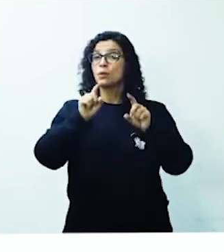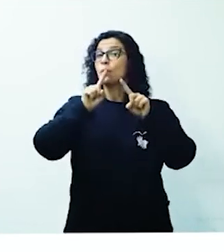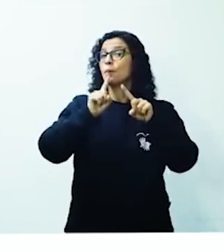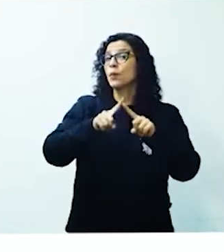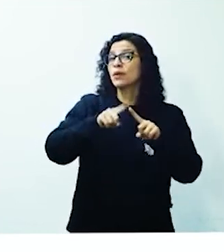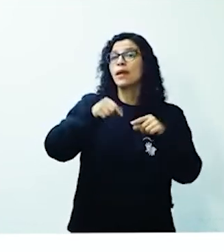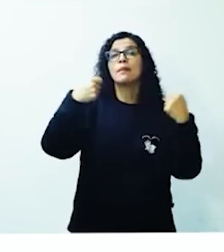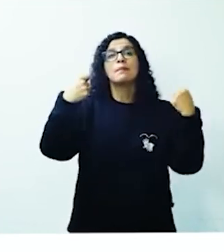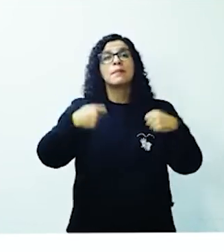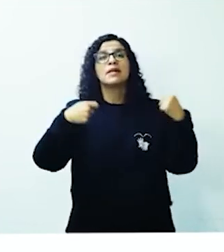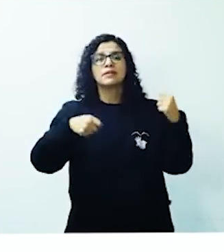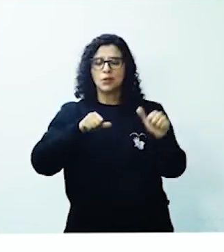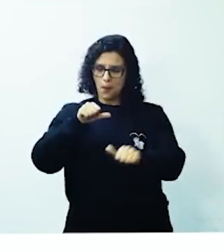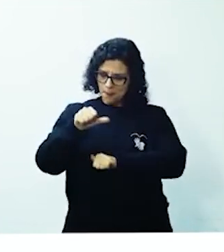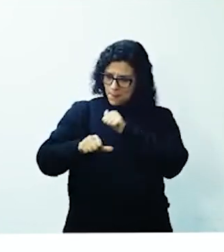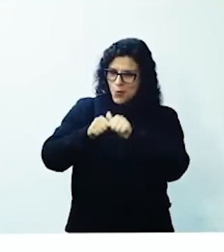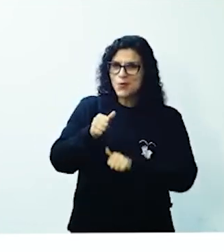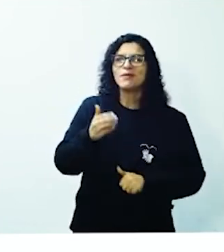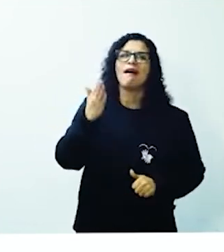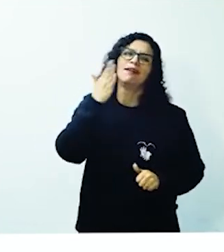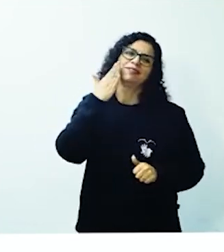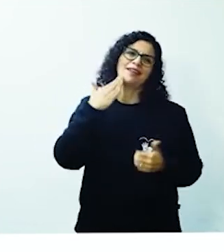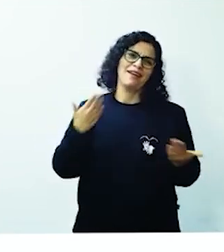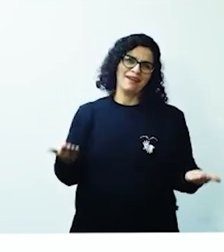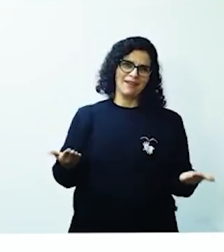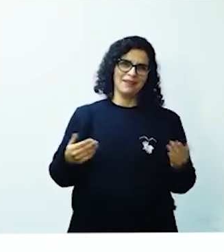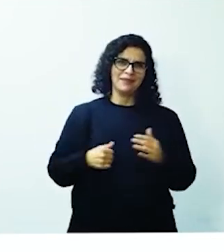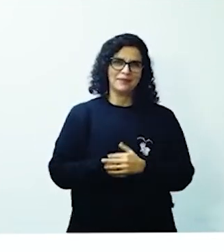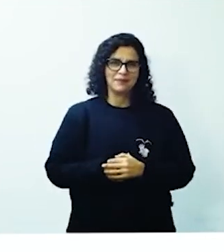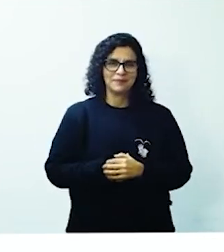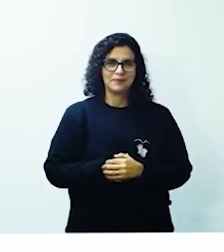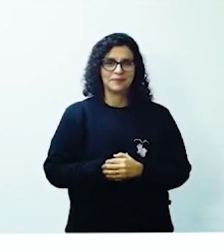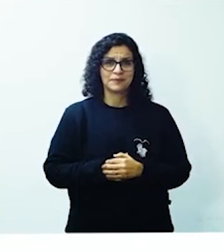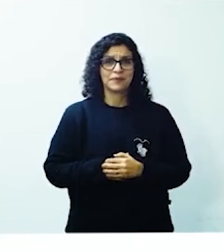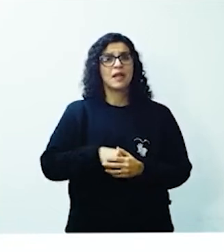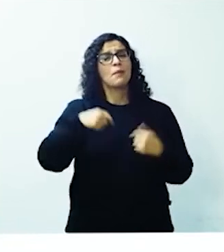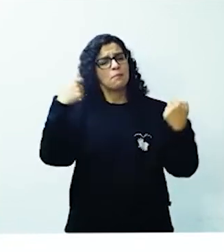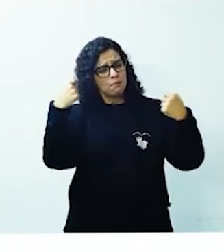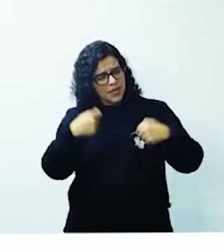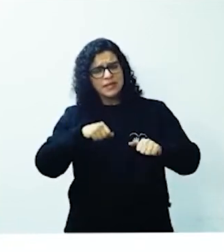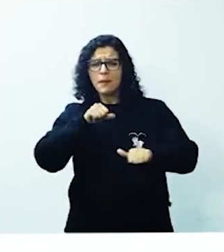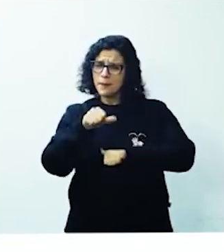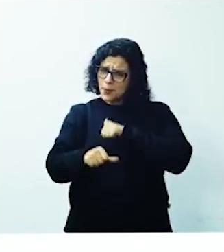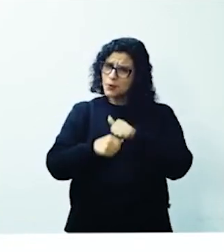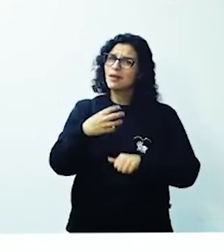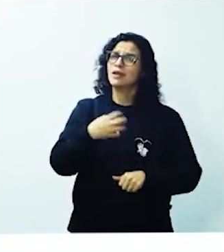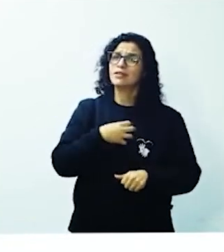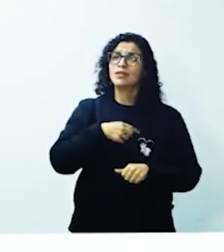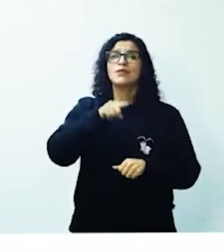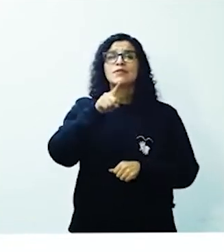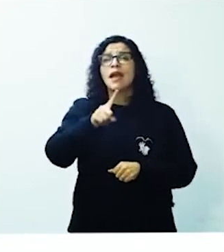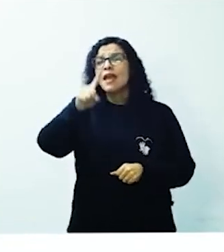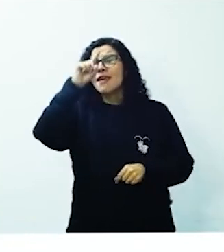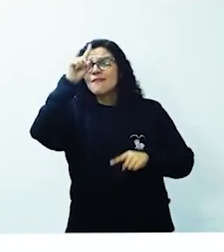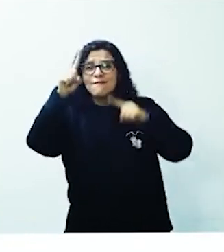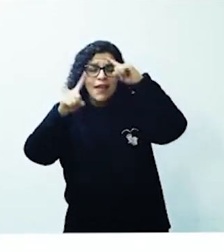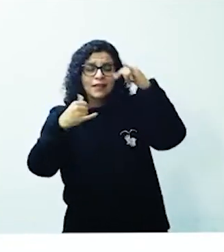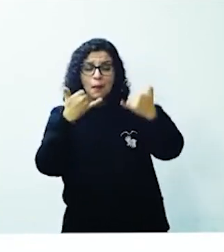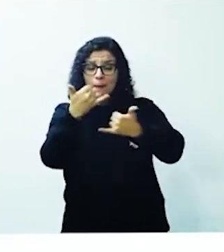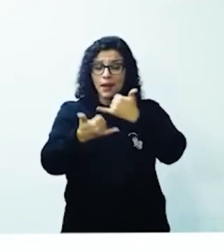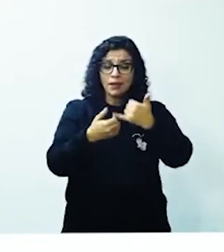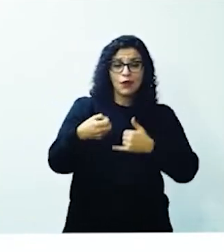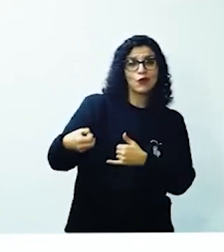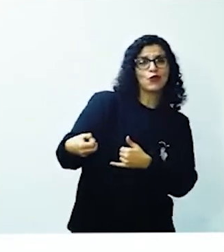Pois é preciso mudar. É preciso mudar. Crie novas